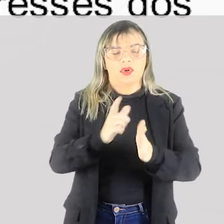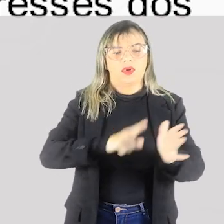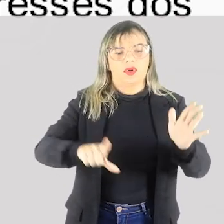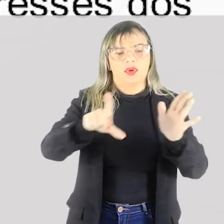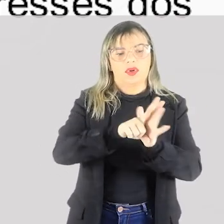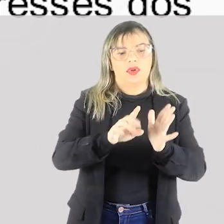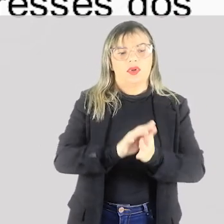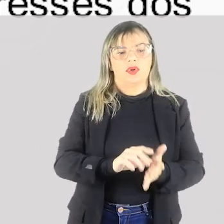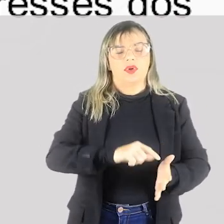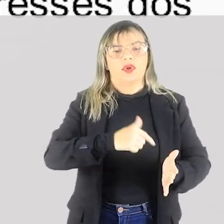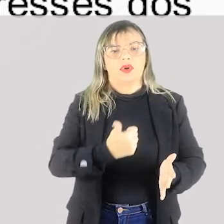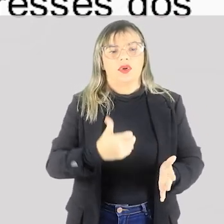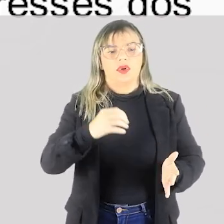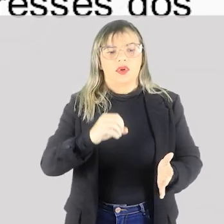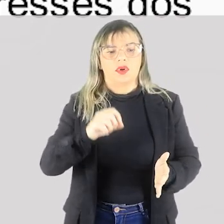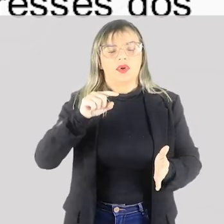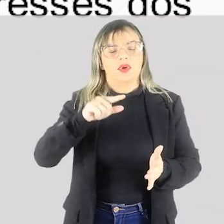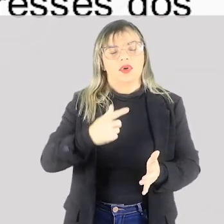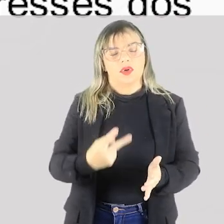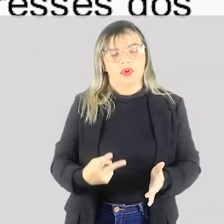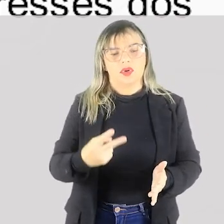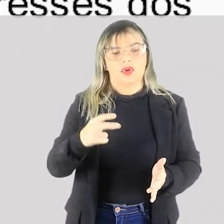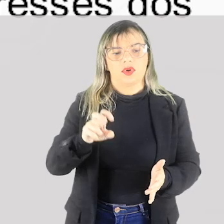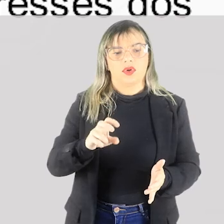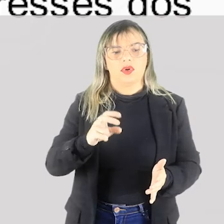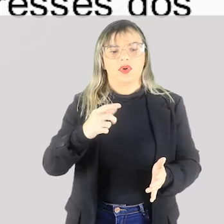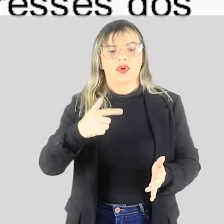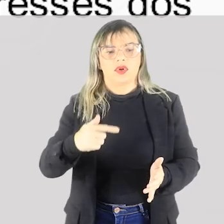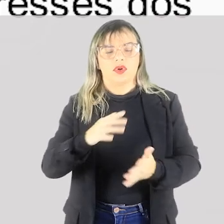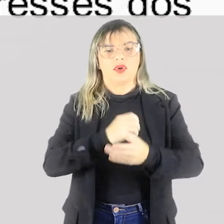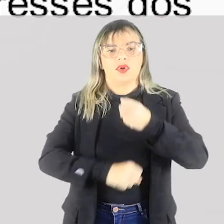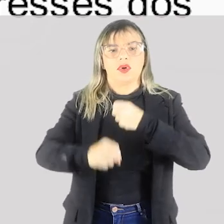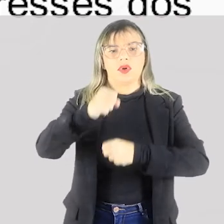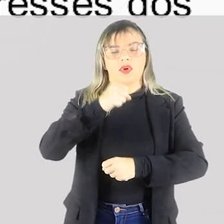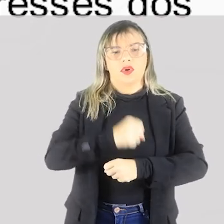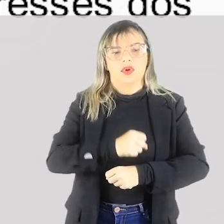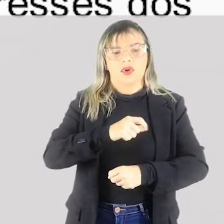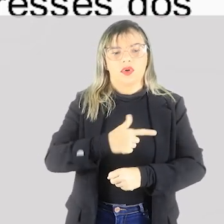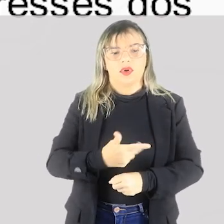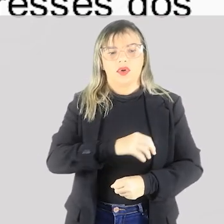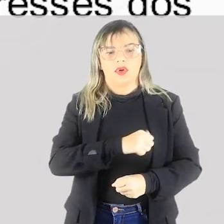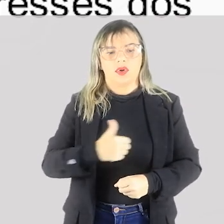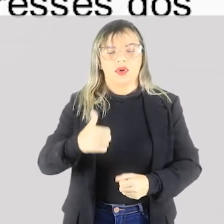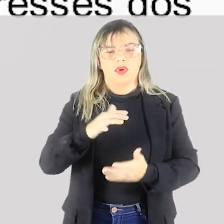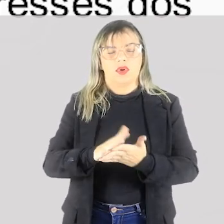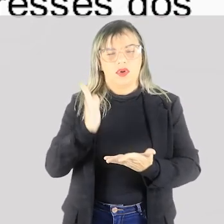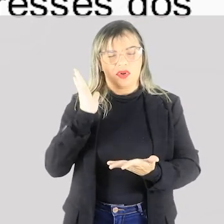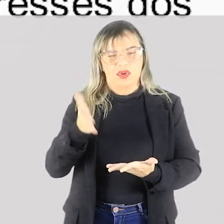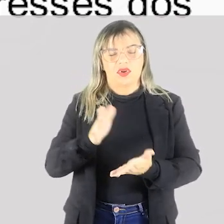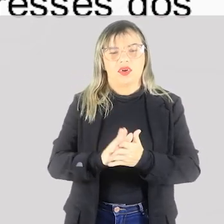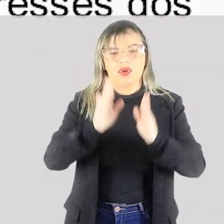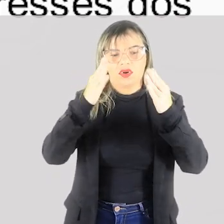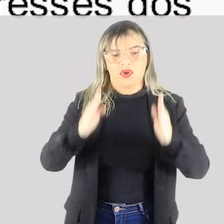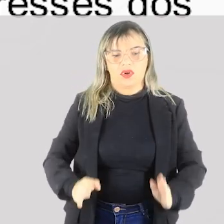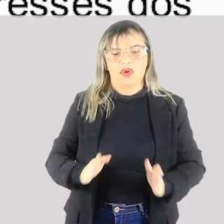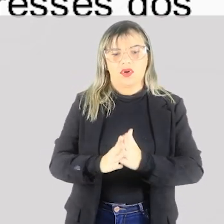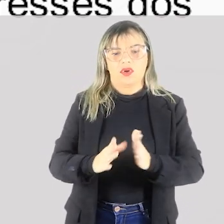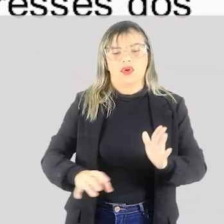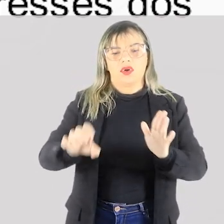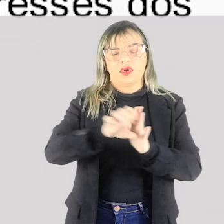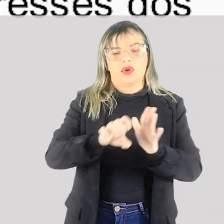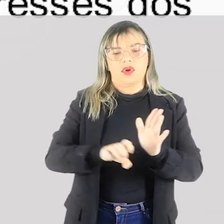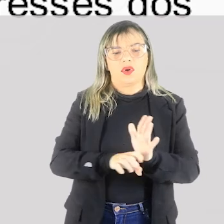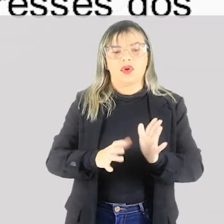número 10.257 de 2001. A gente acabou de falar ainda há pouco sobre essa lei, né? Chamada de Estatuto